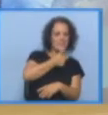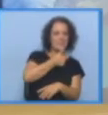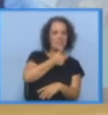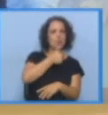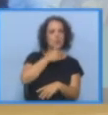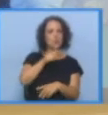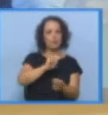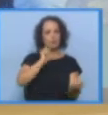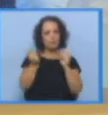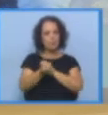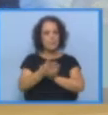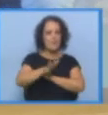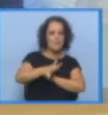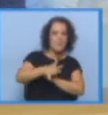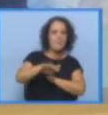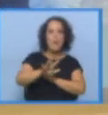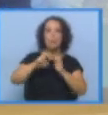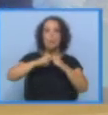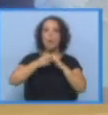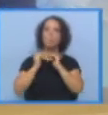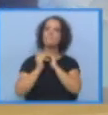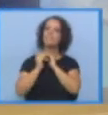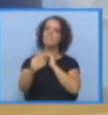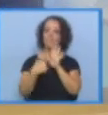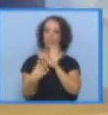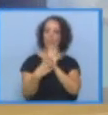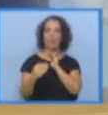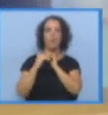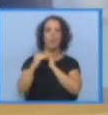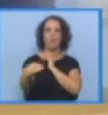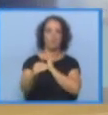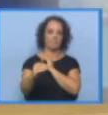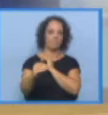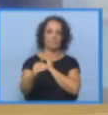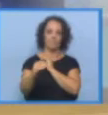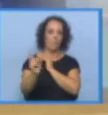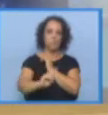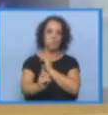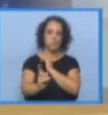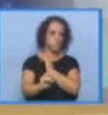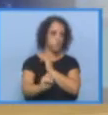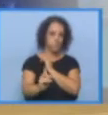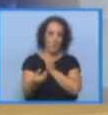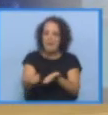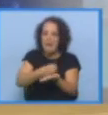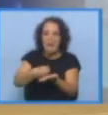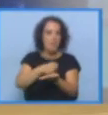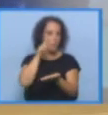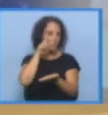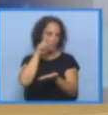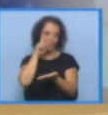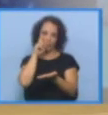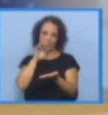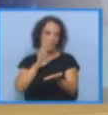sido positivas. O problema é a sustentabilidade deste modelo e este modelo não está claramente sustentado em coisa nenhuma, em